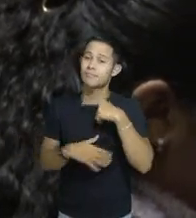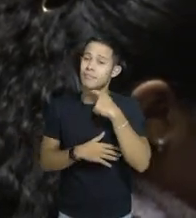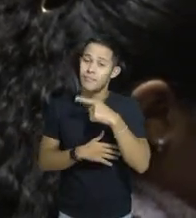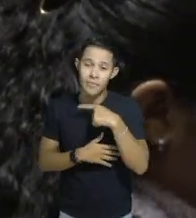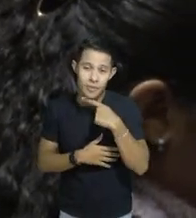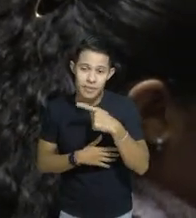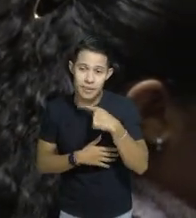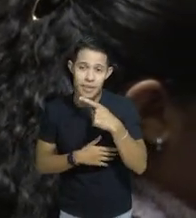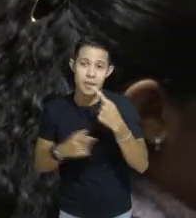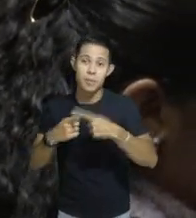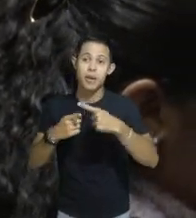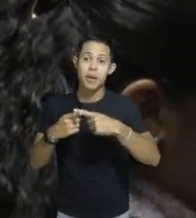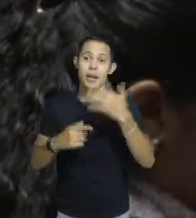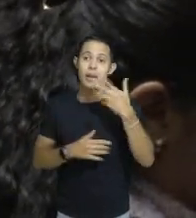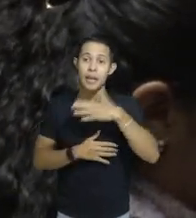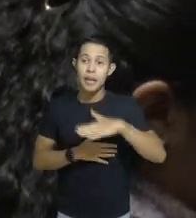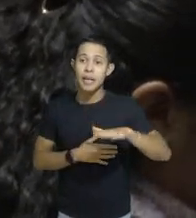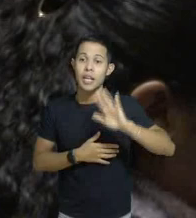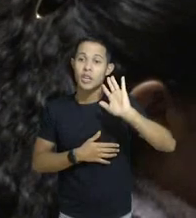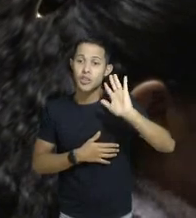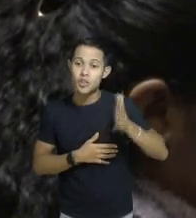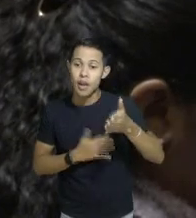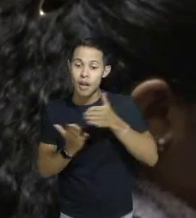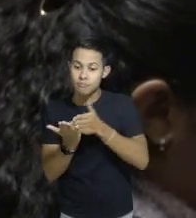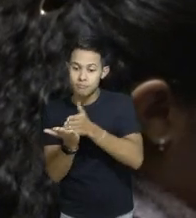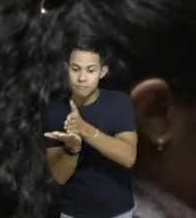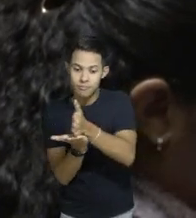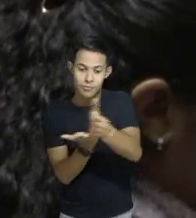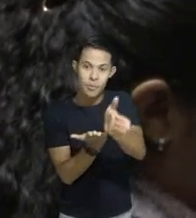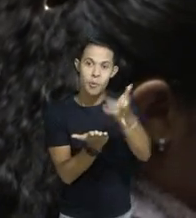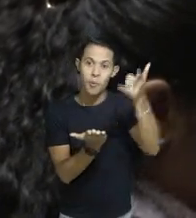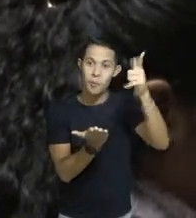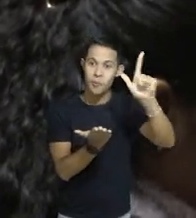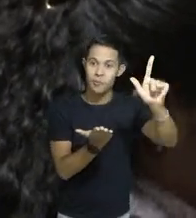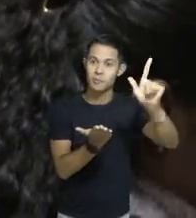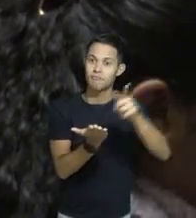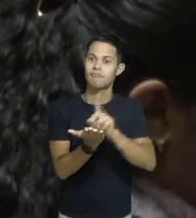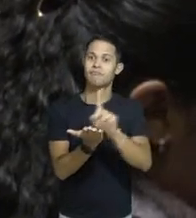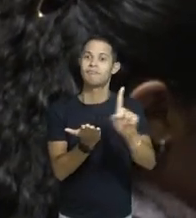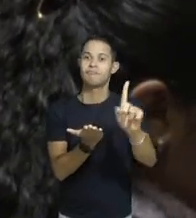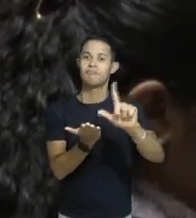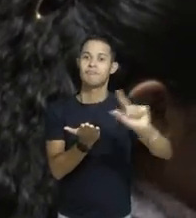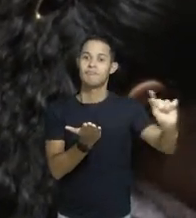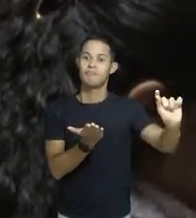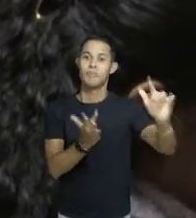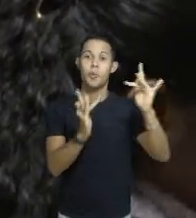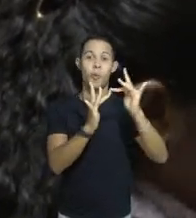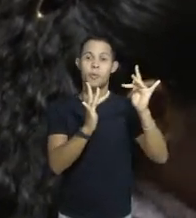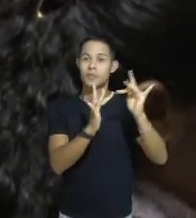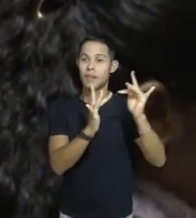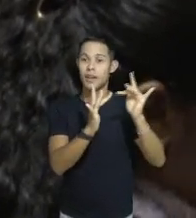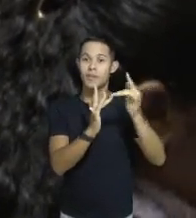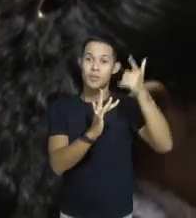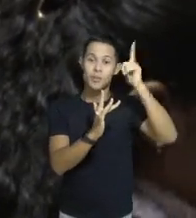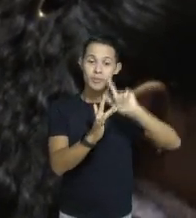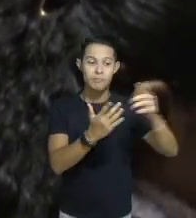essa criança já se foi por um outro caminho também, que a gente já perdeu a criança até do contato de fazer vir